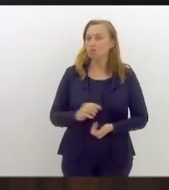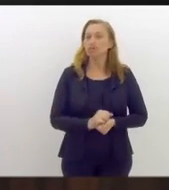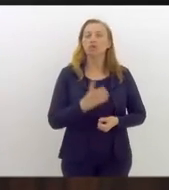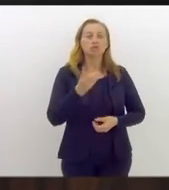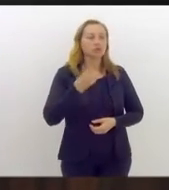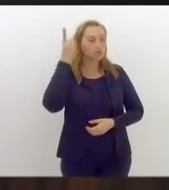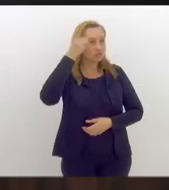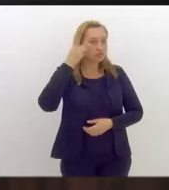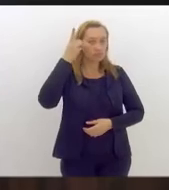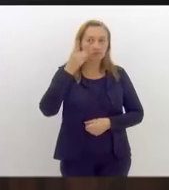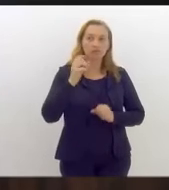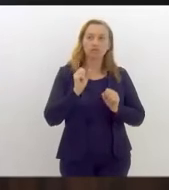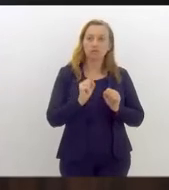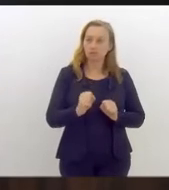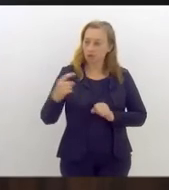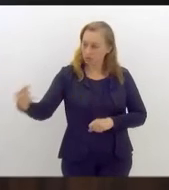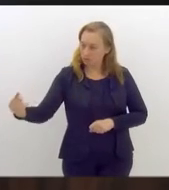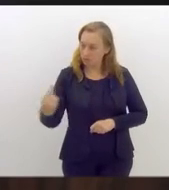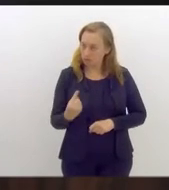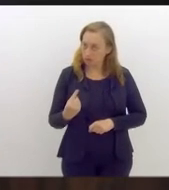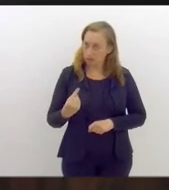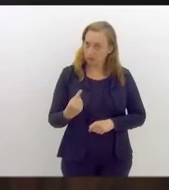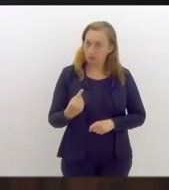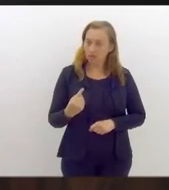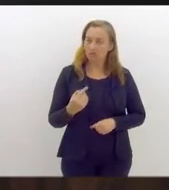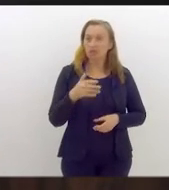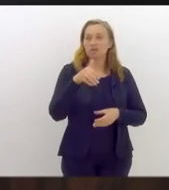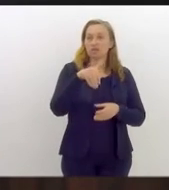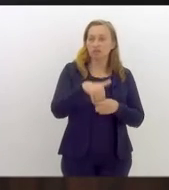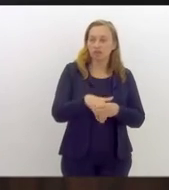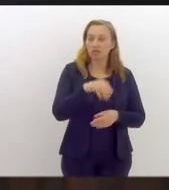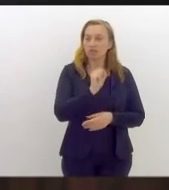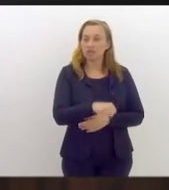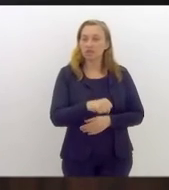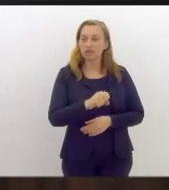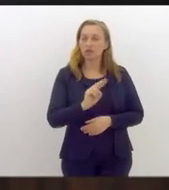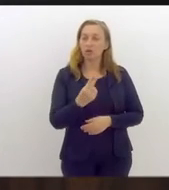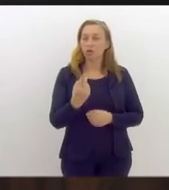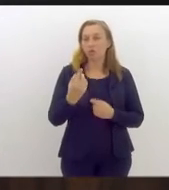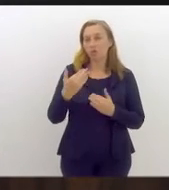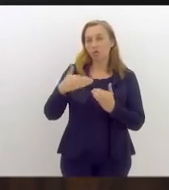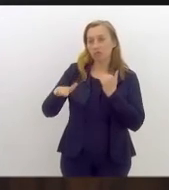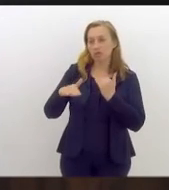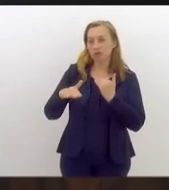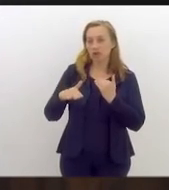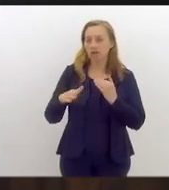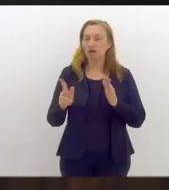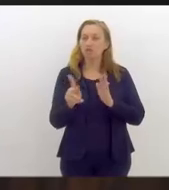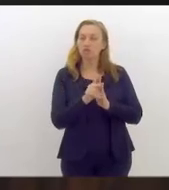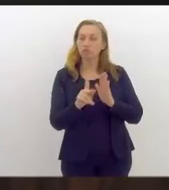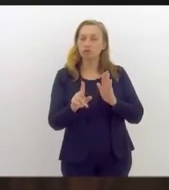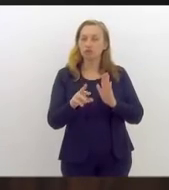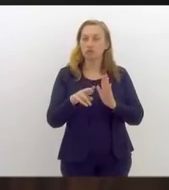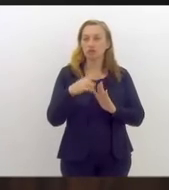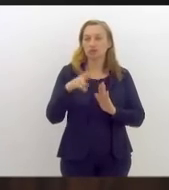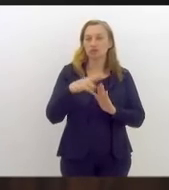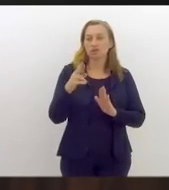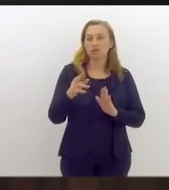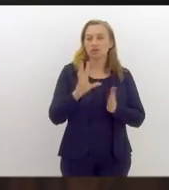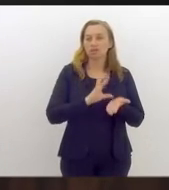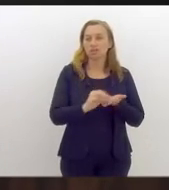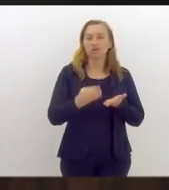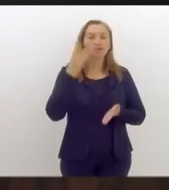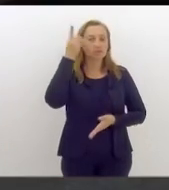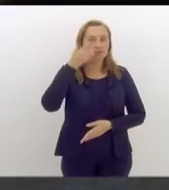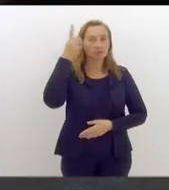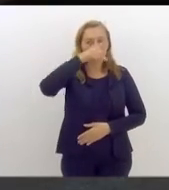deputados se oponham, vote pela abstenção ou contrário aos projetos de resolução em pauta. Deputado Luiz